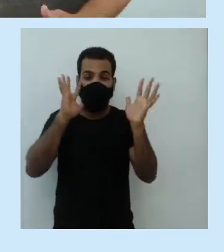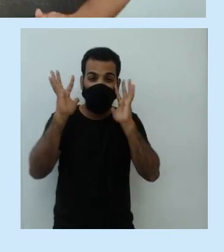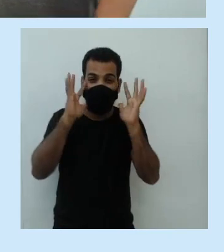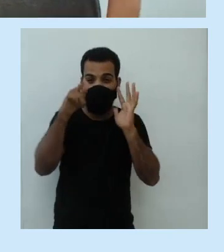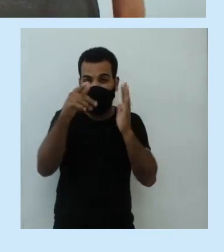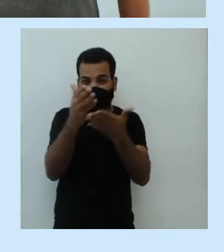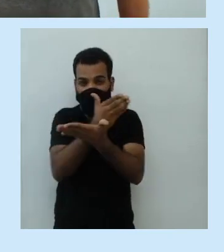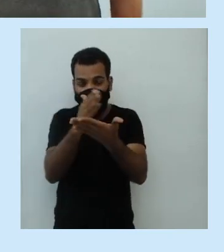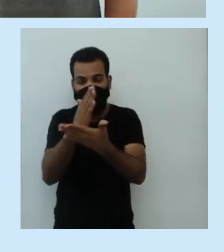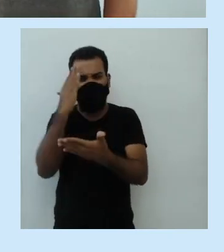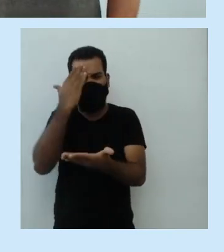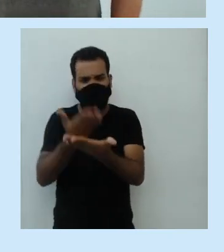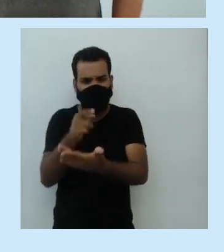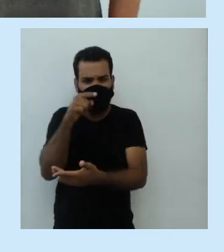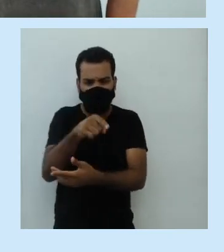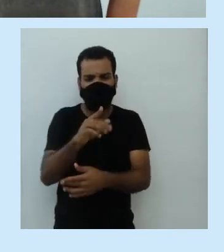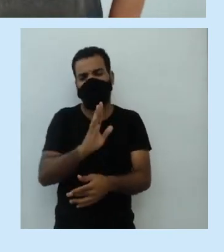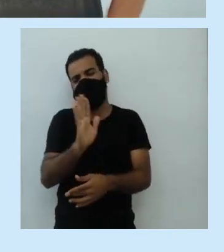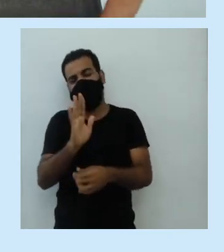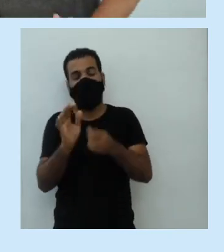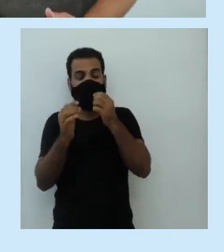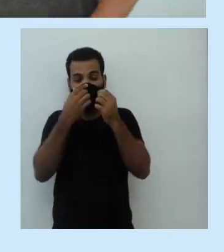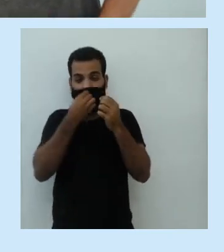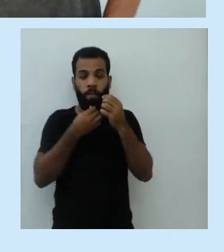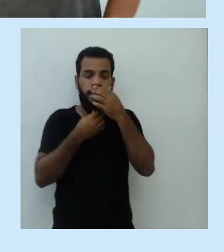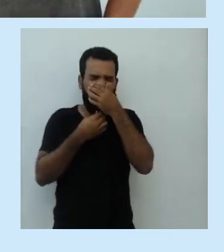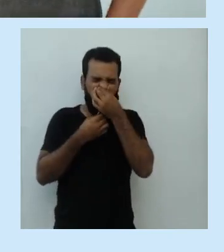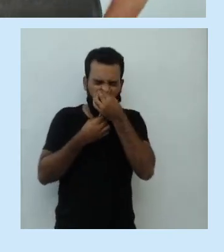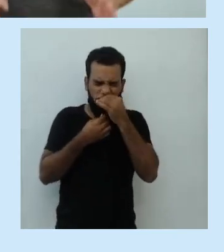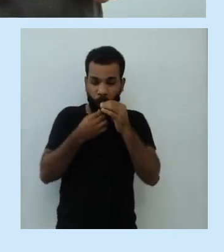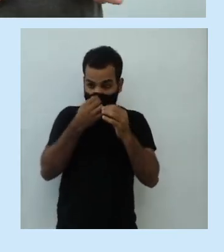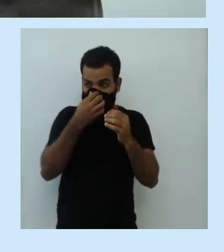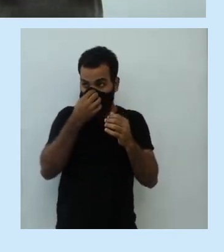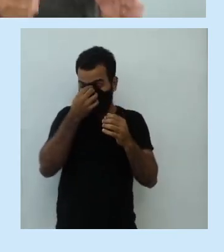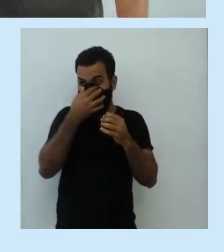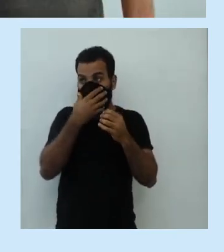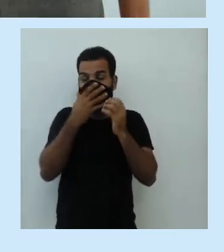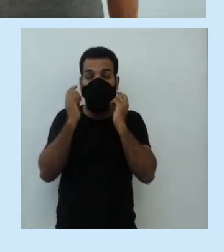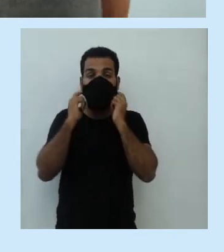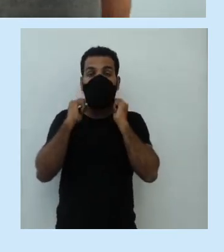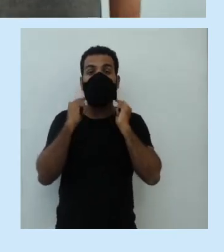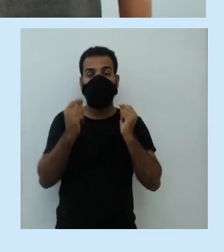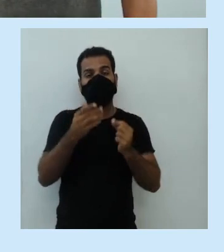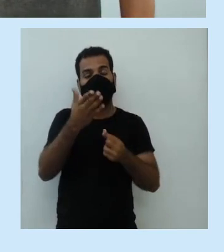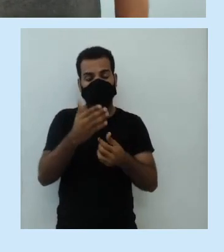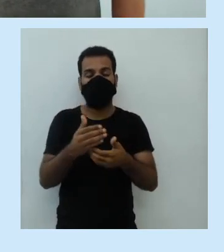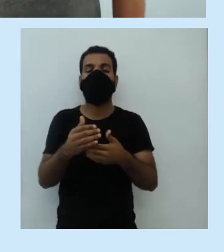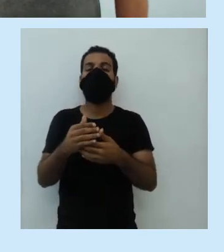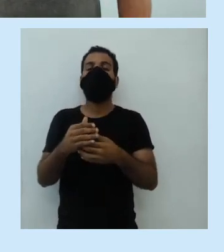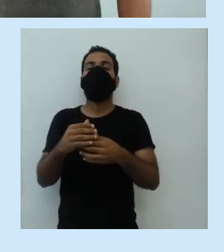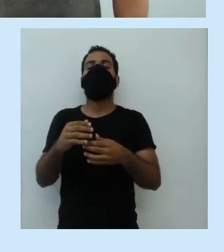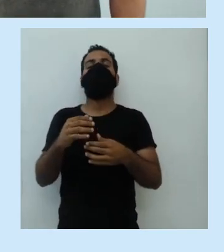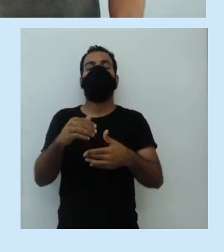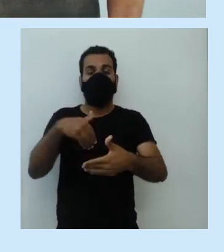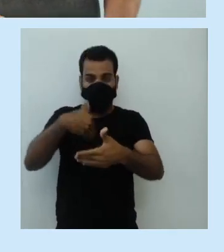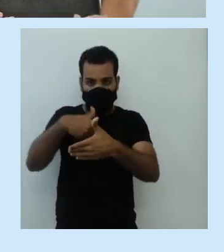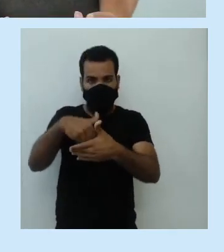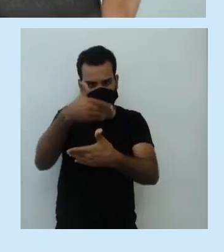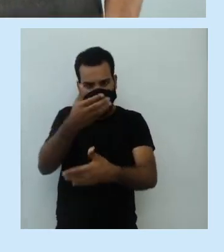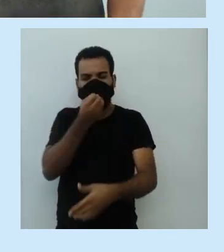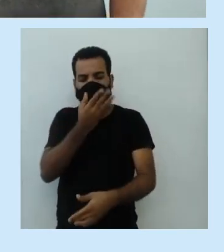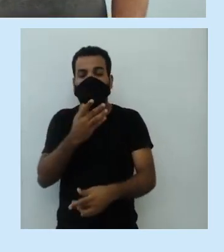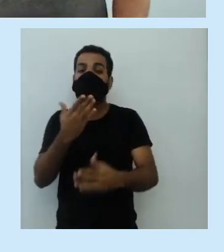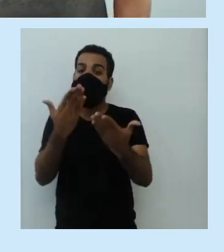caia nessa não. Seja um jogador, mas estude. Não é? Hoje nós temos